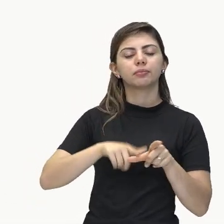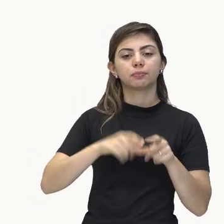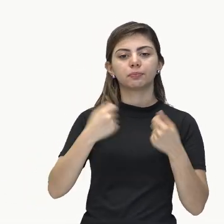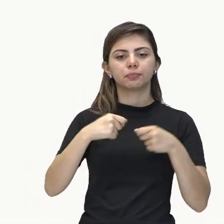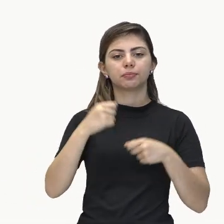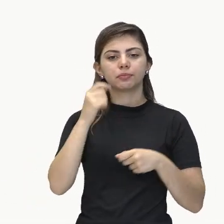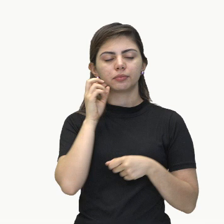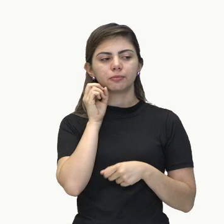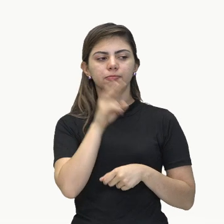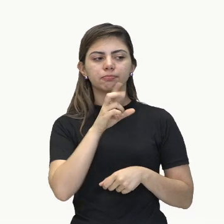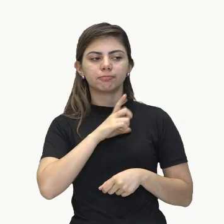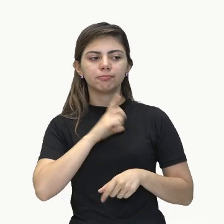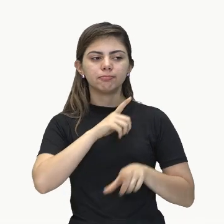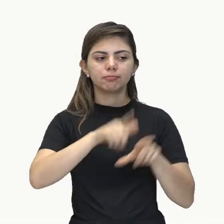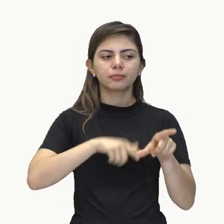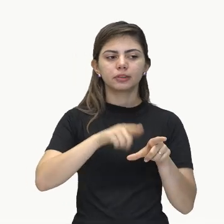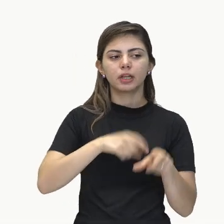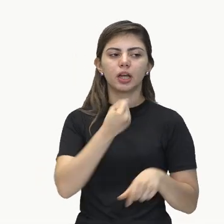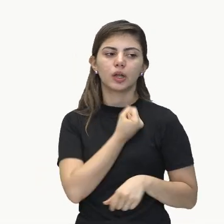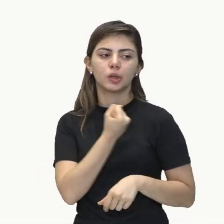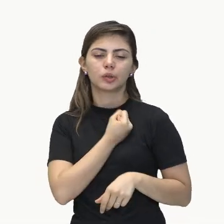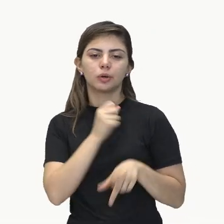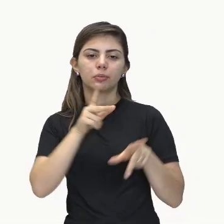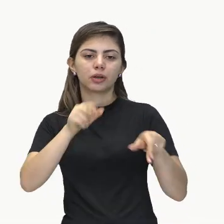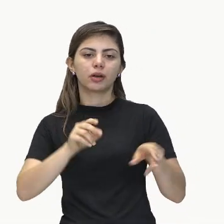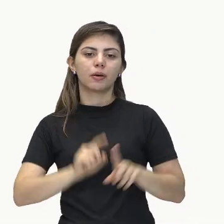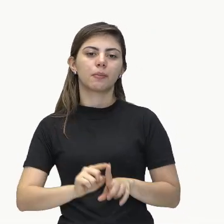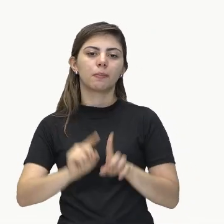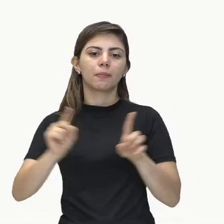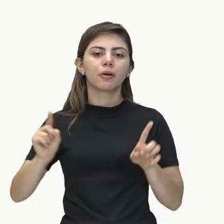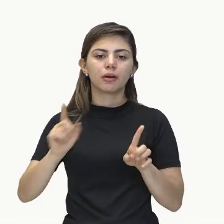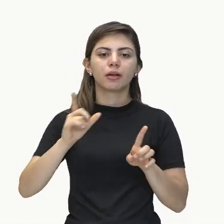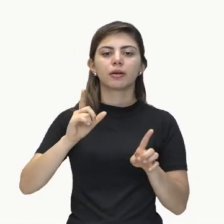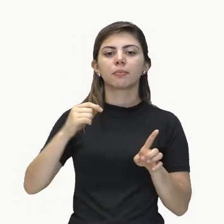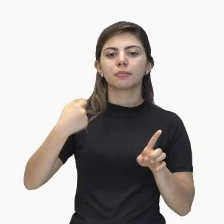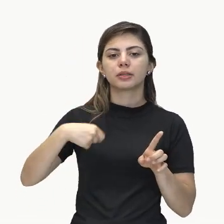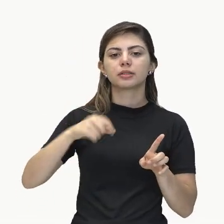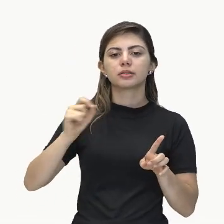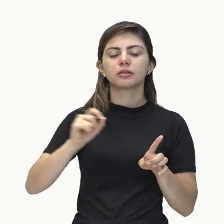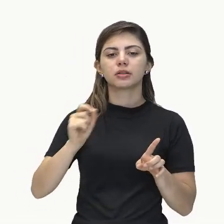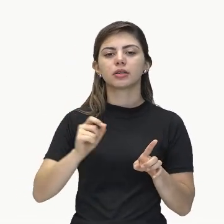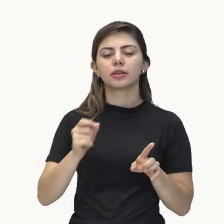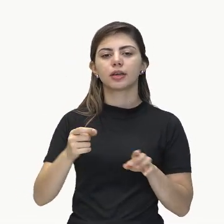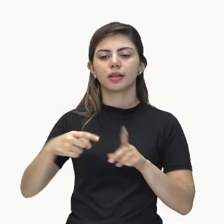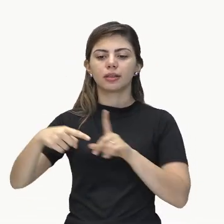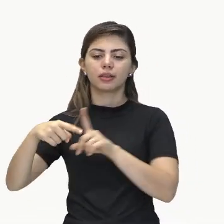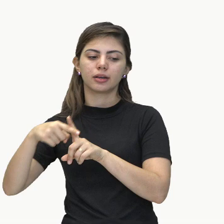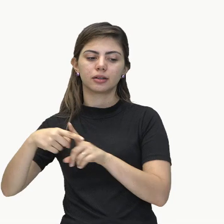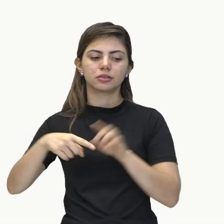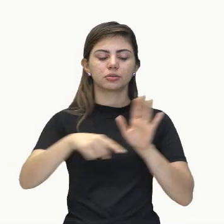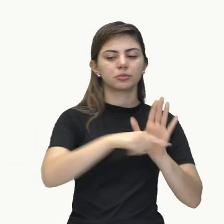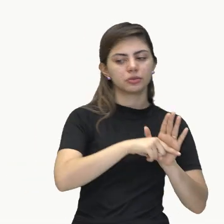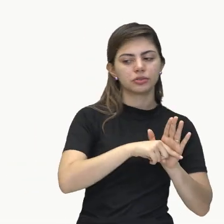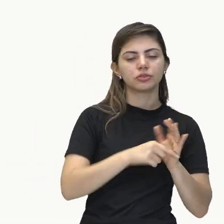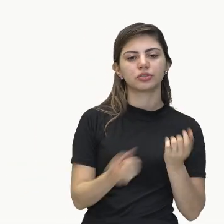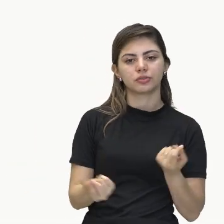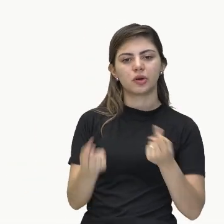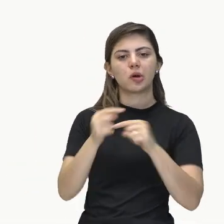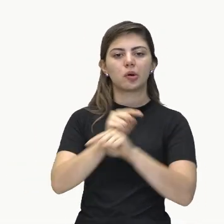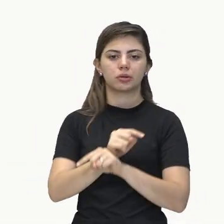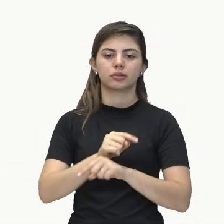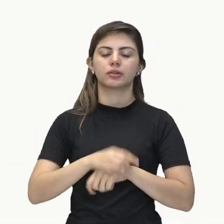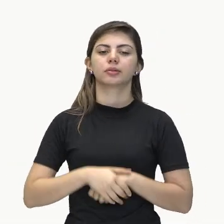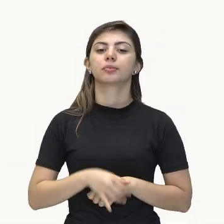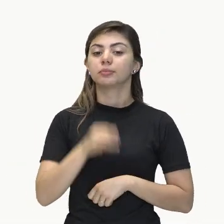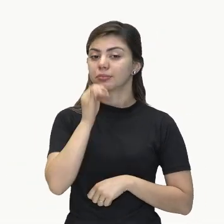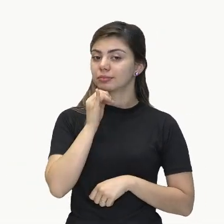possui o mesmo valor, porém com sinais contrários. Tá? Que aqui no nosso exemplo, a gente